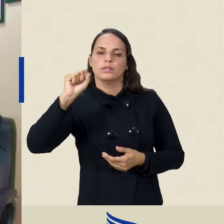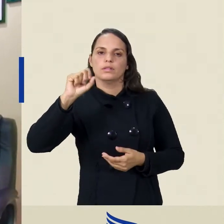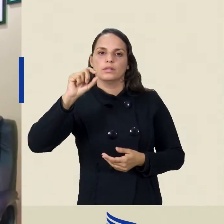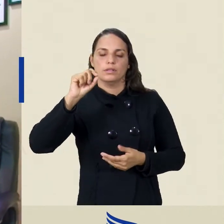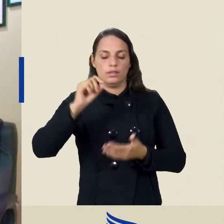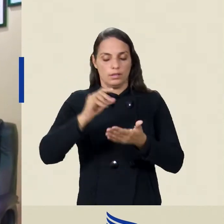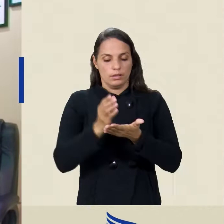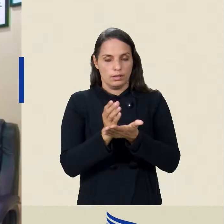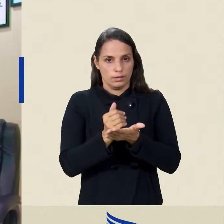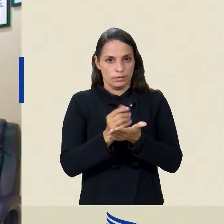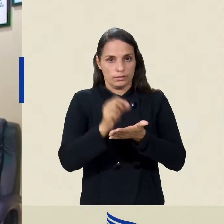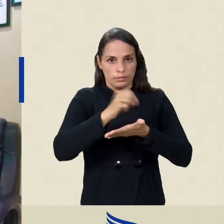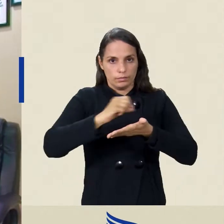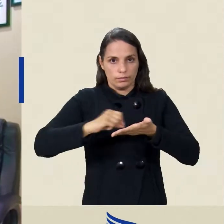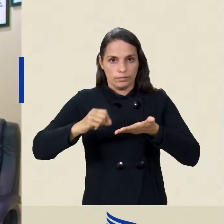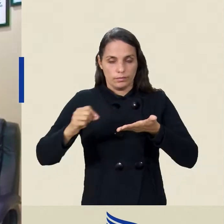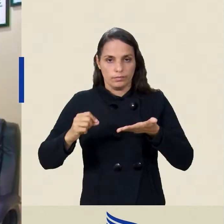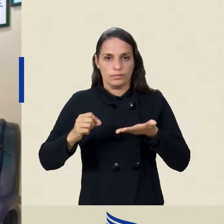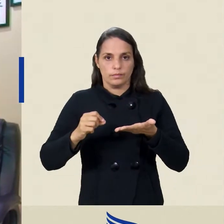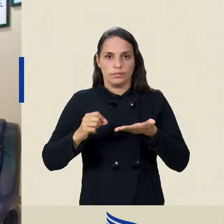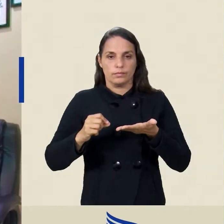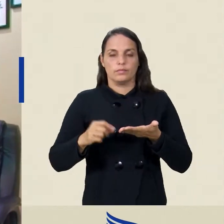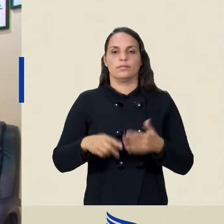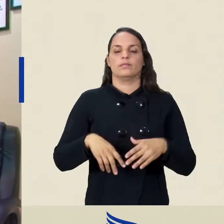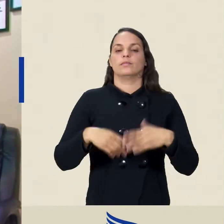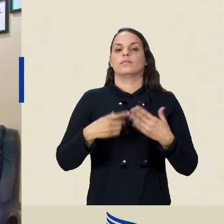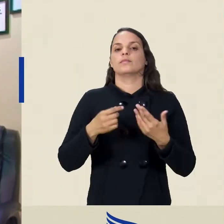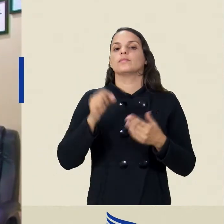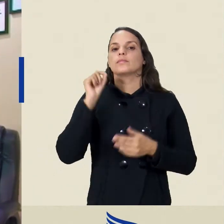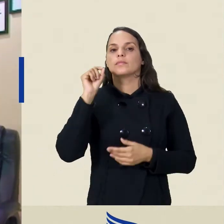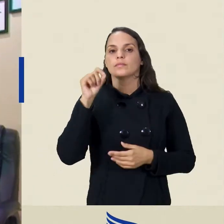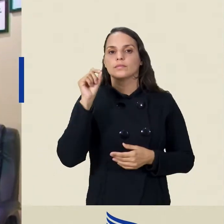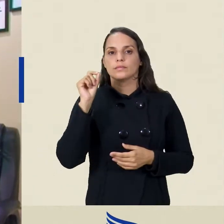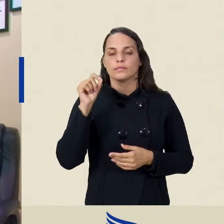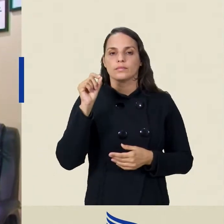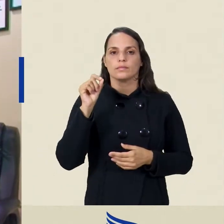Evangelistas, página 172, escreve o seguinte: